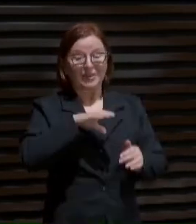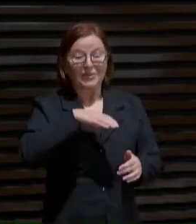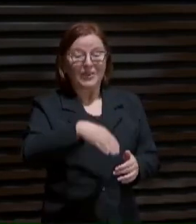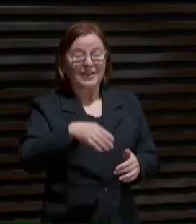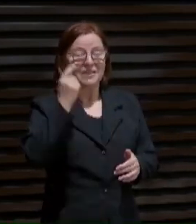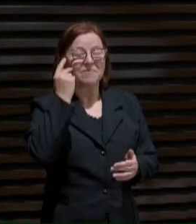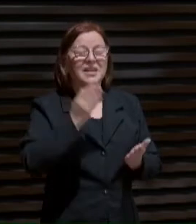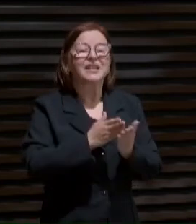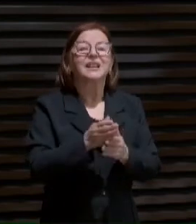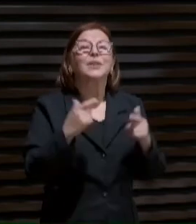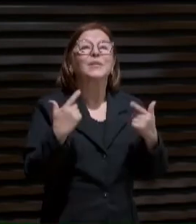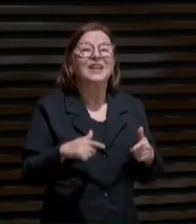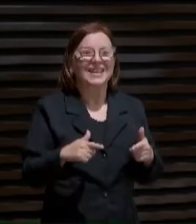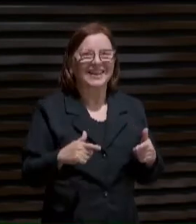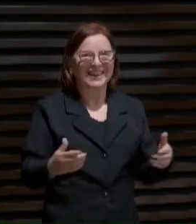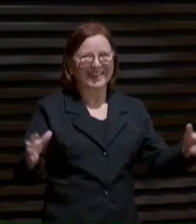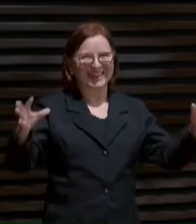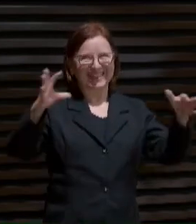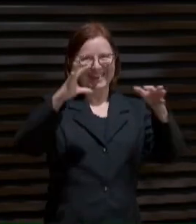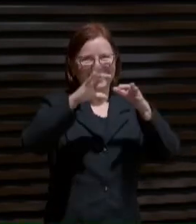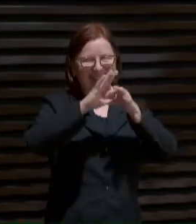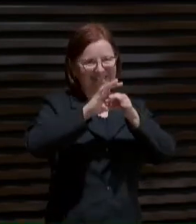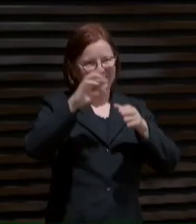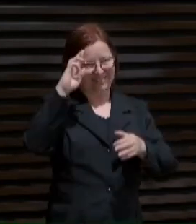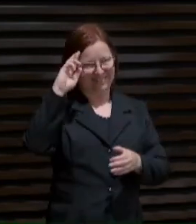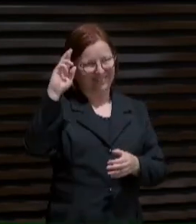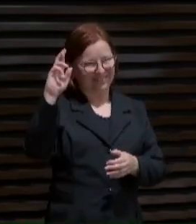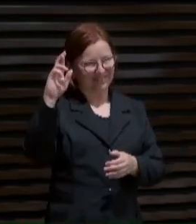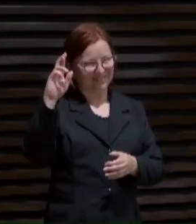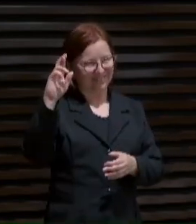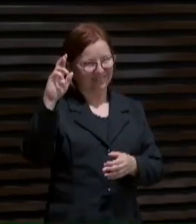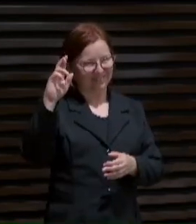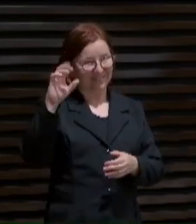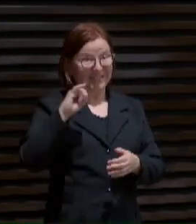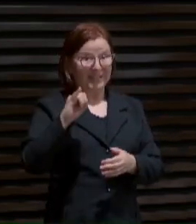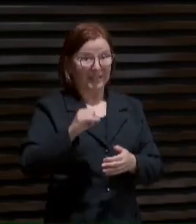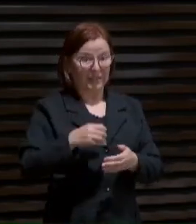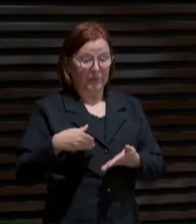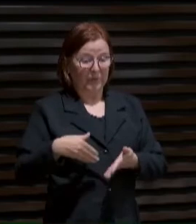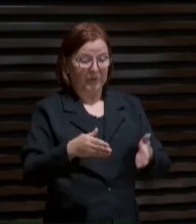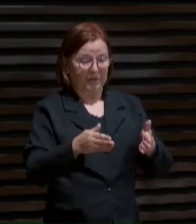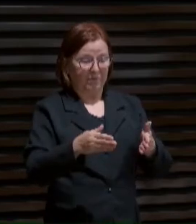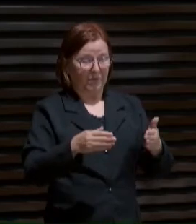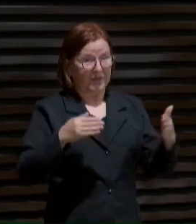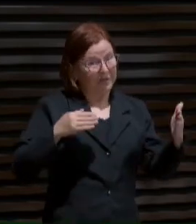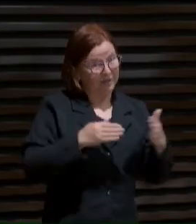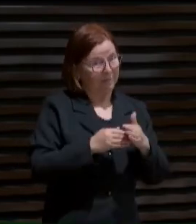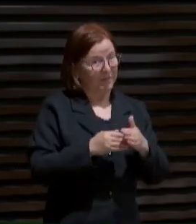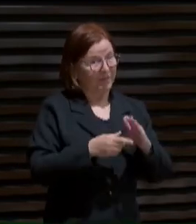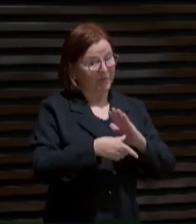aonde e na intimidade com o senhor E se o caminho que estava bloqueado por causa do